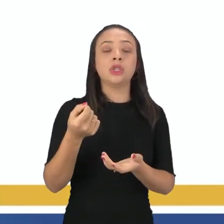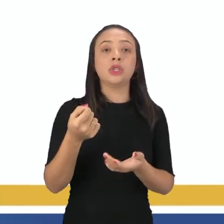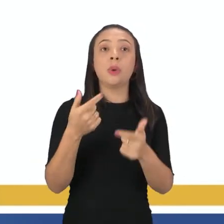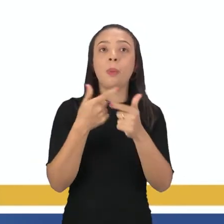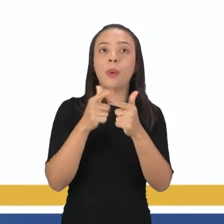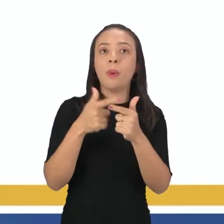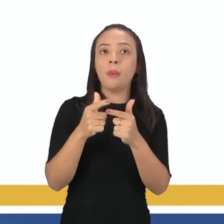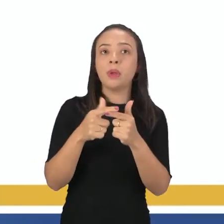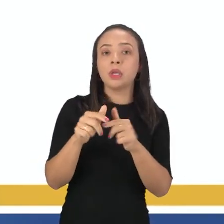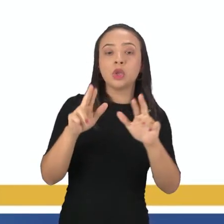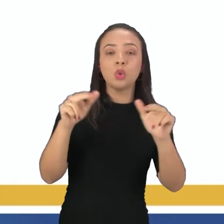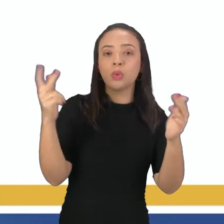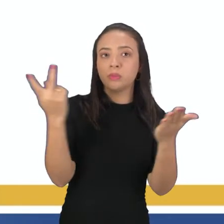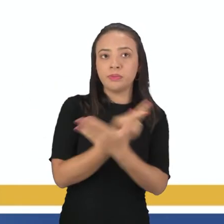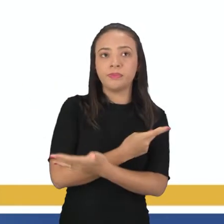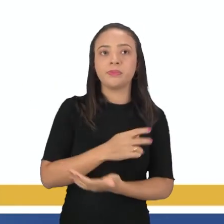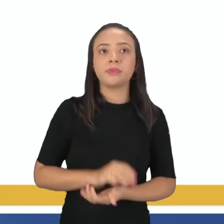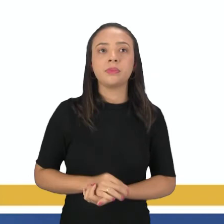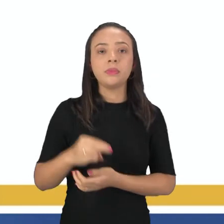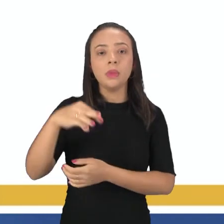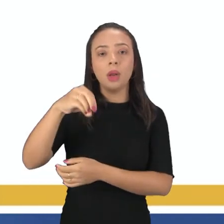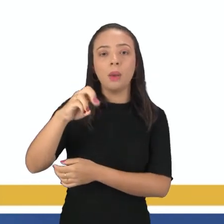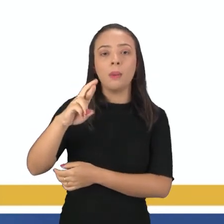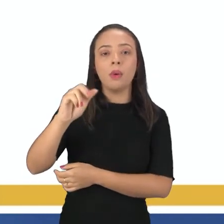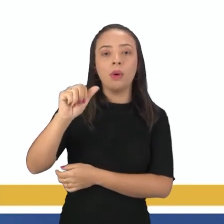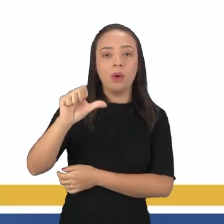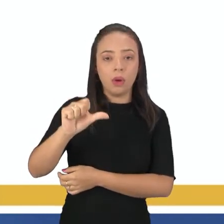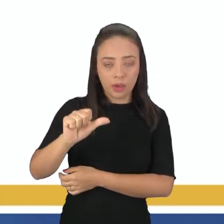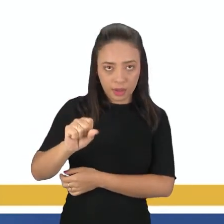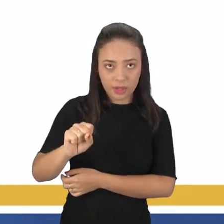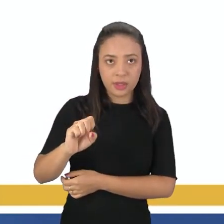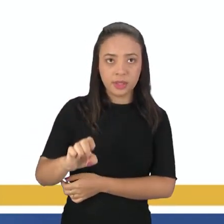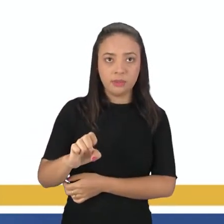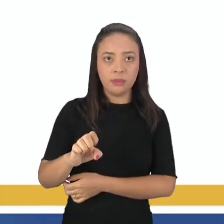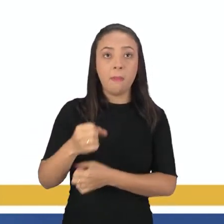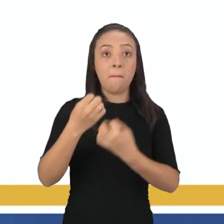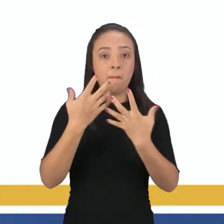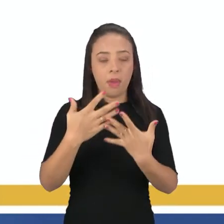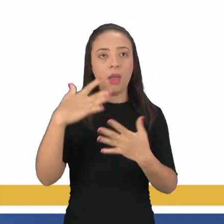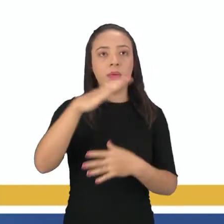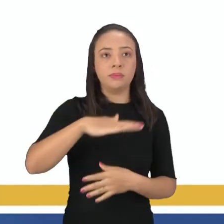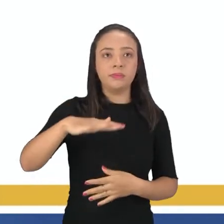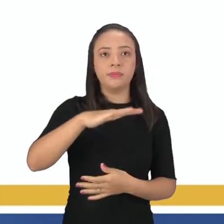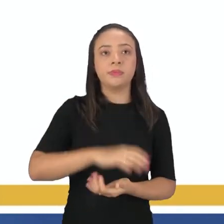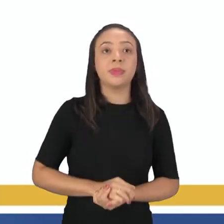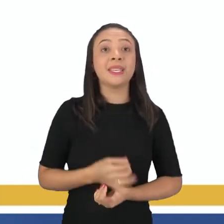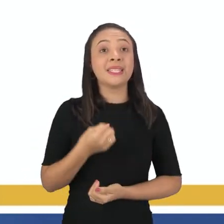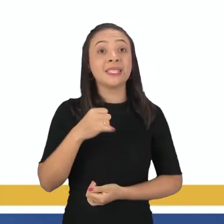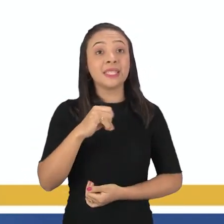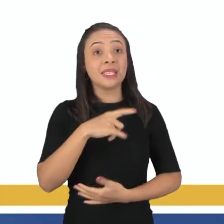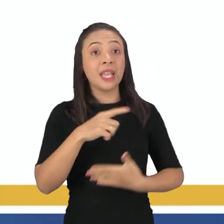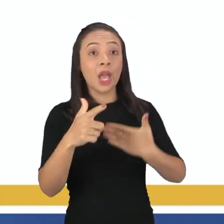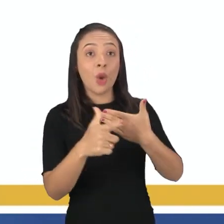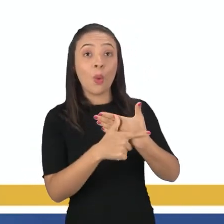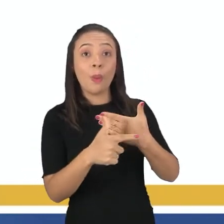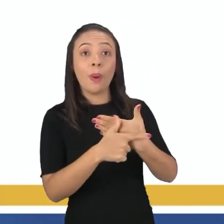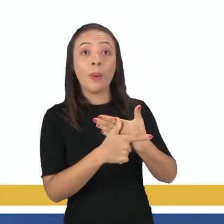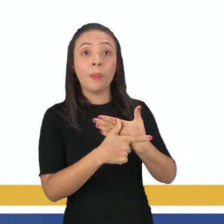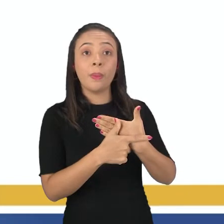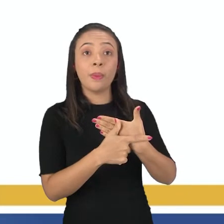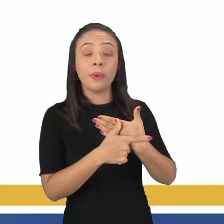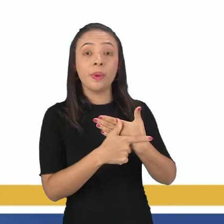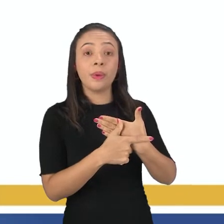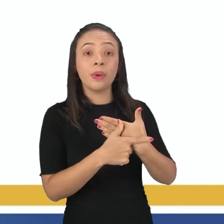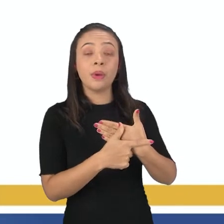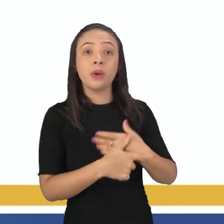delicadas. Mora-se muito bem nessa região. Porém, quando possui a função, esse se possui a função